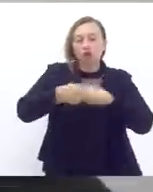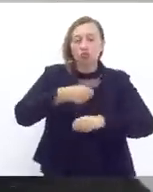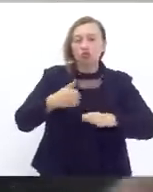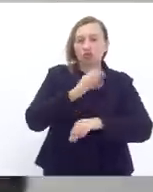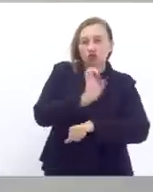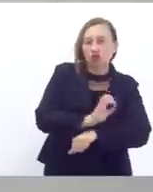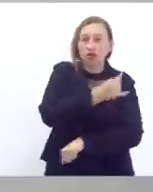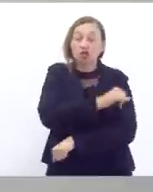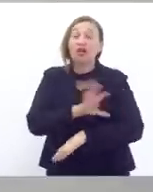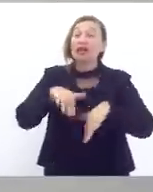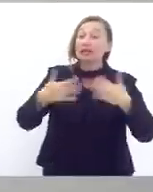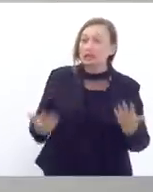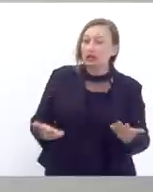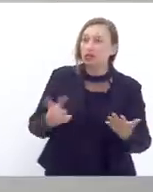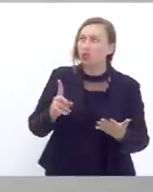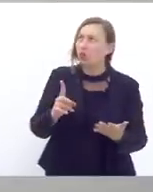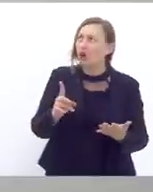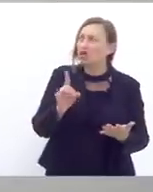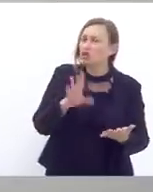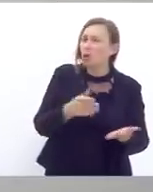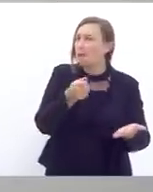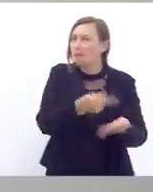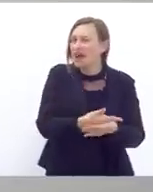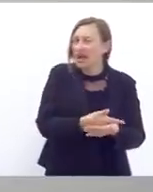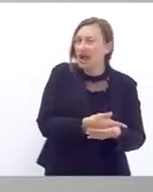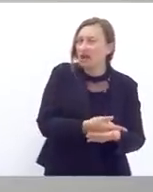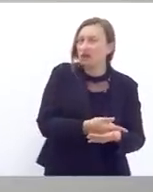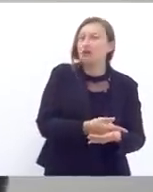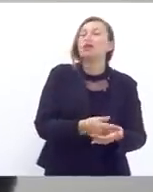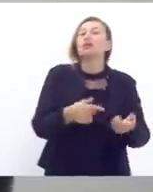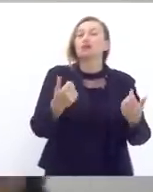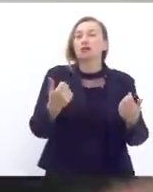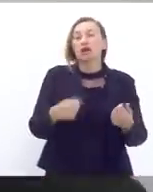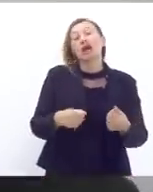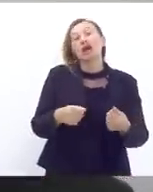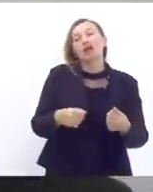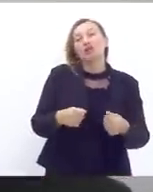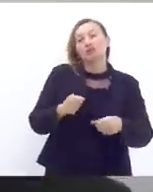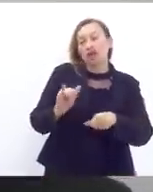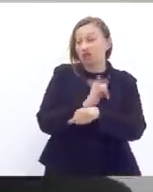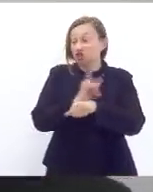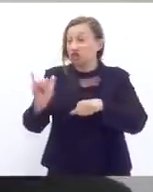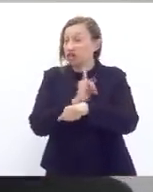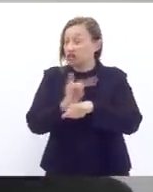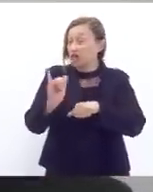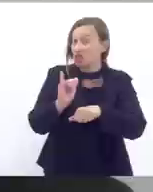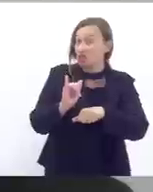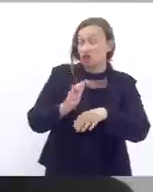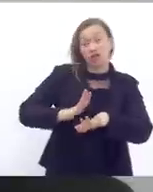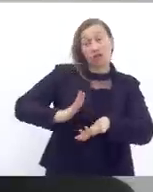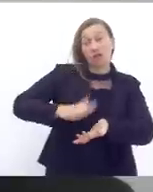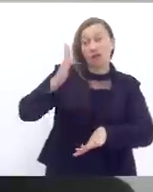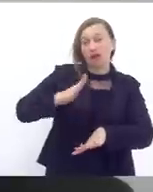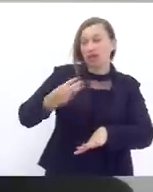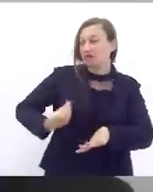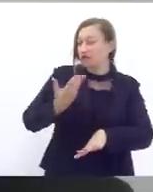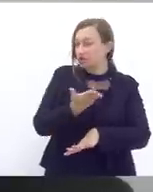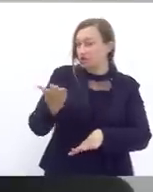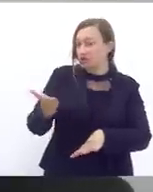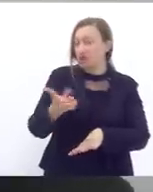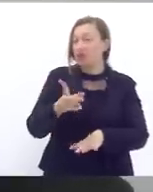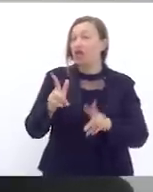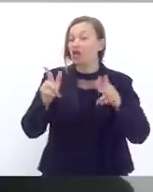do Estado do Rio de Janeiro então é um negócio que não é só pagamento de salário é um algo muito maior do que isso é vida de vocês é a nossa vida